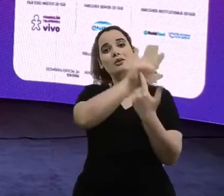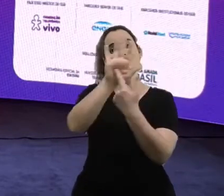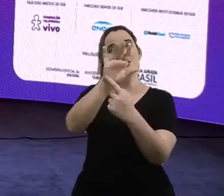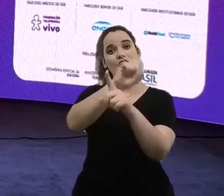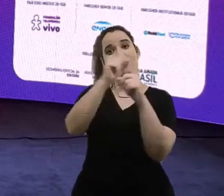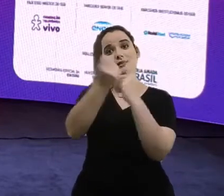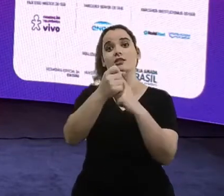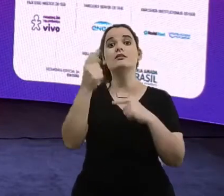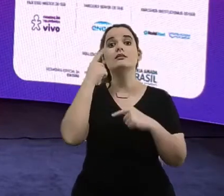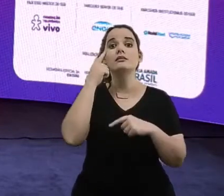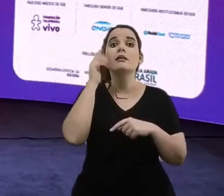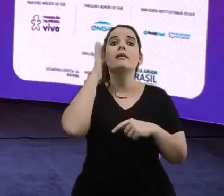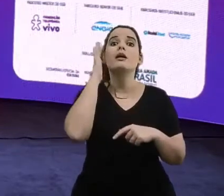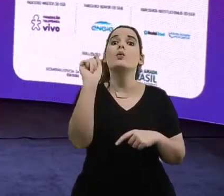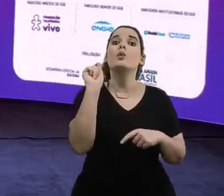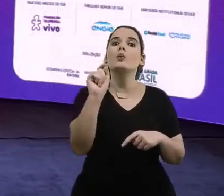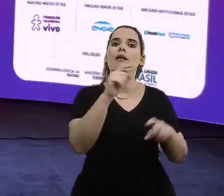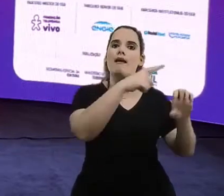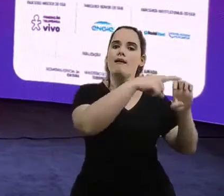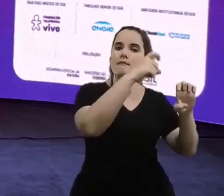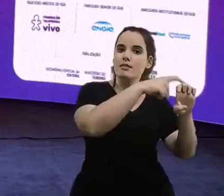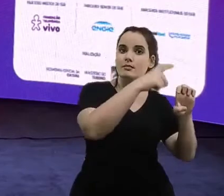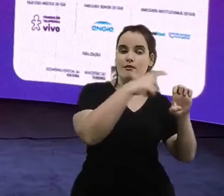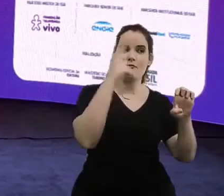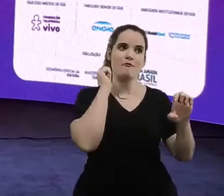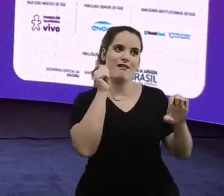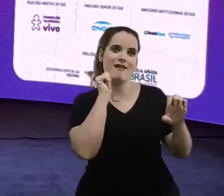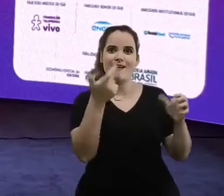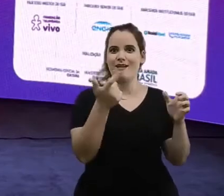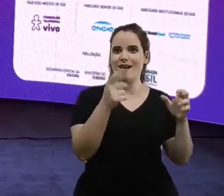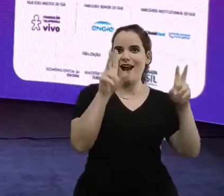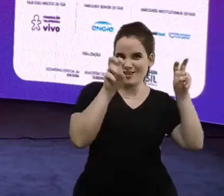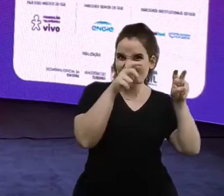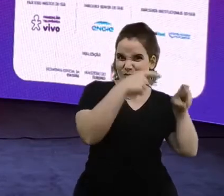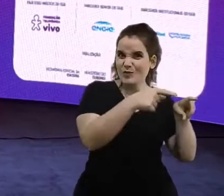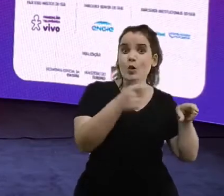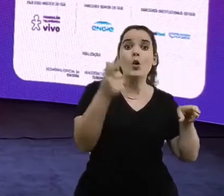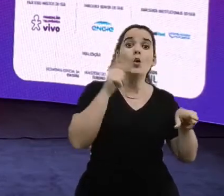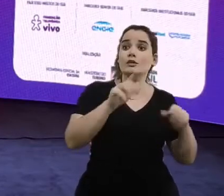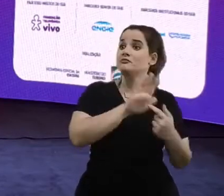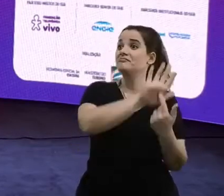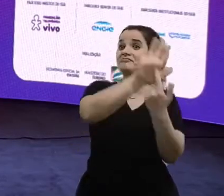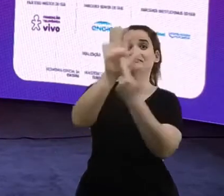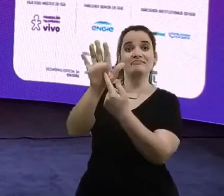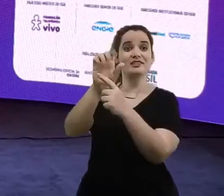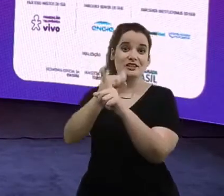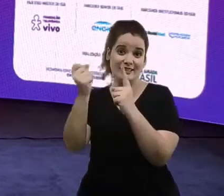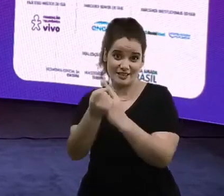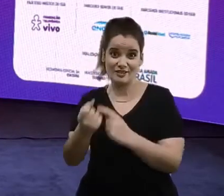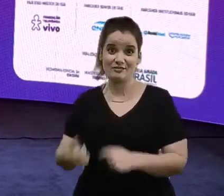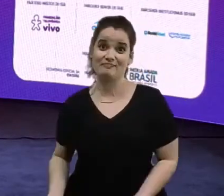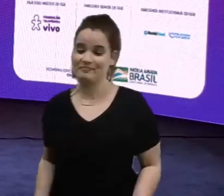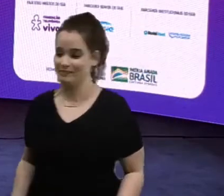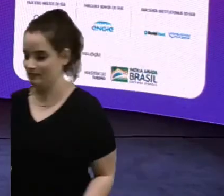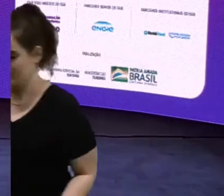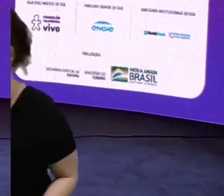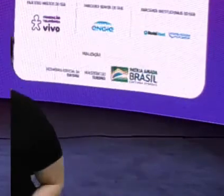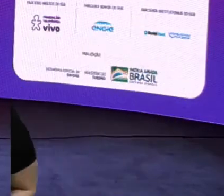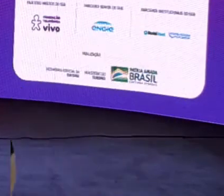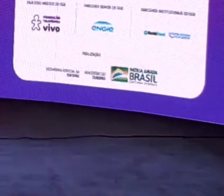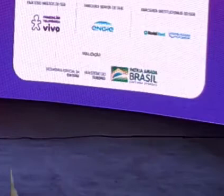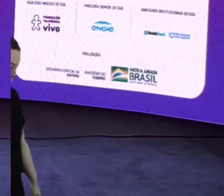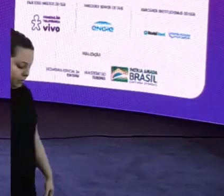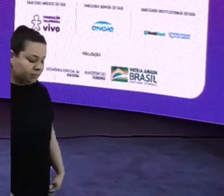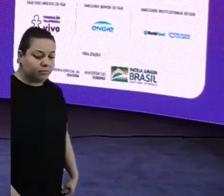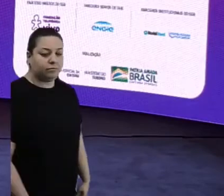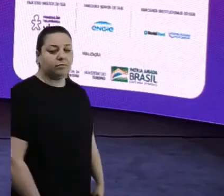está sendo falado sobre um determinado assunto. E desde então, comecei a trabalhar com o SGB, né,